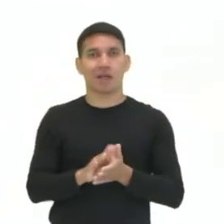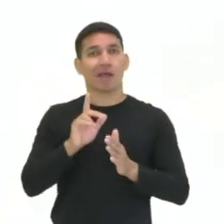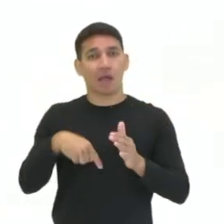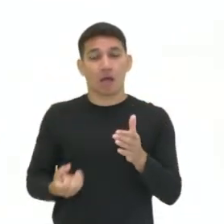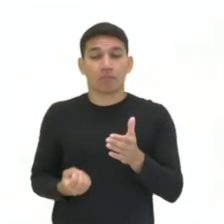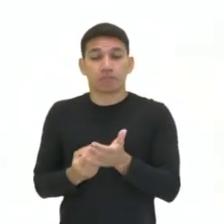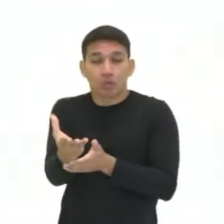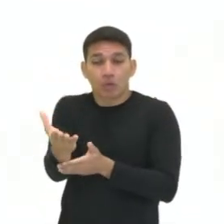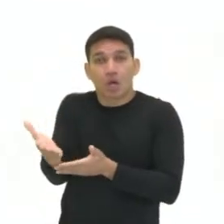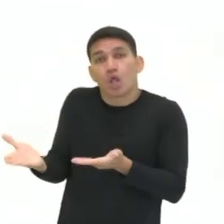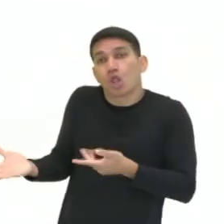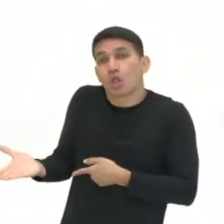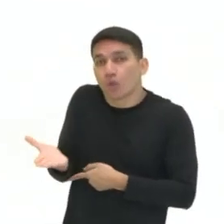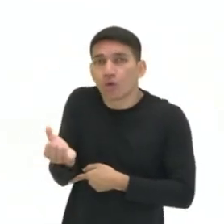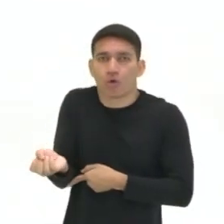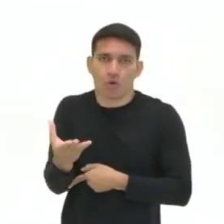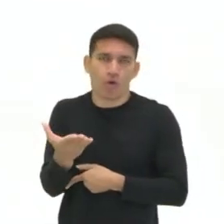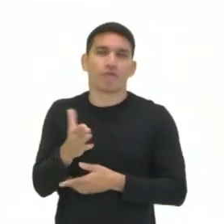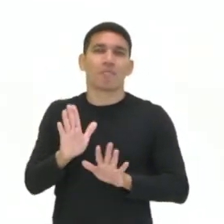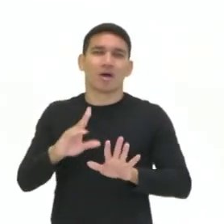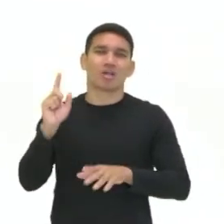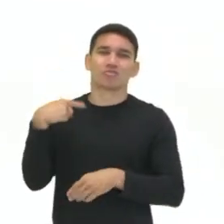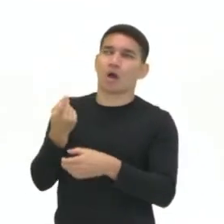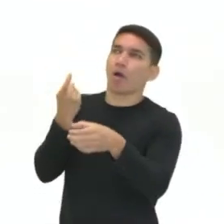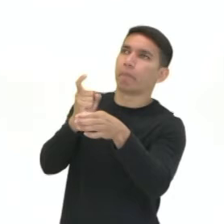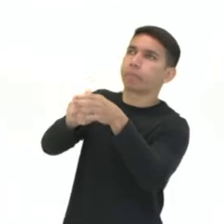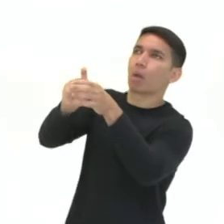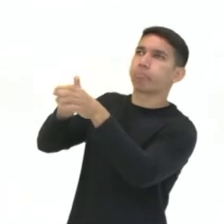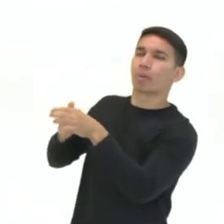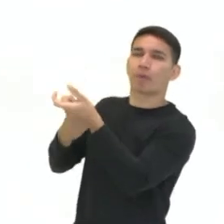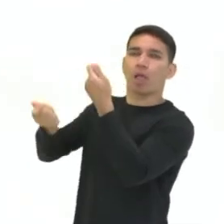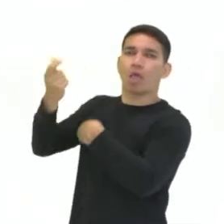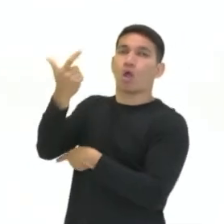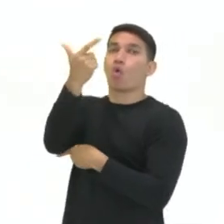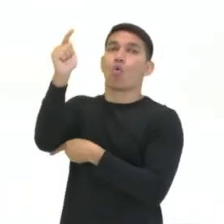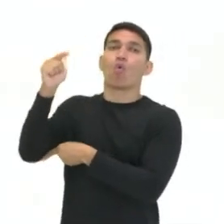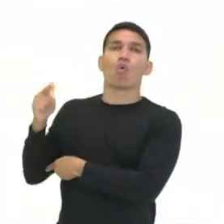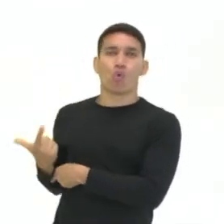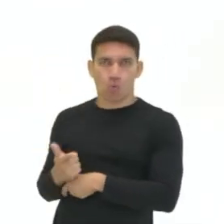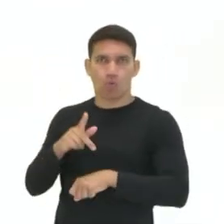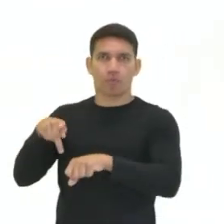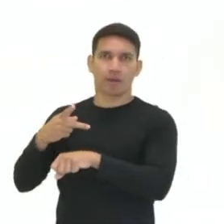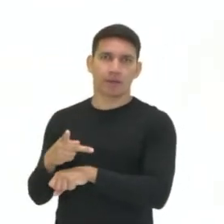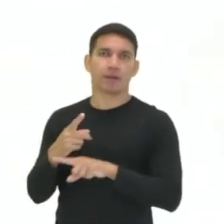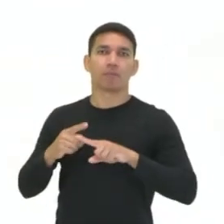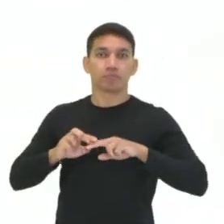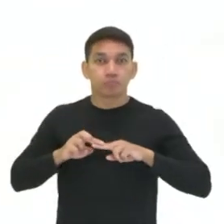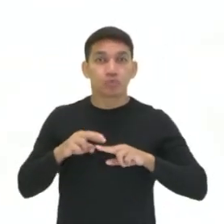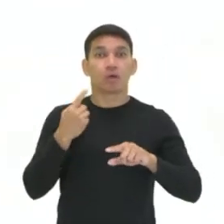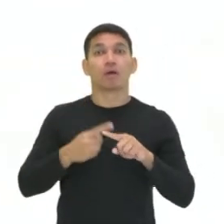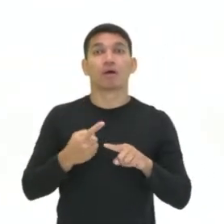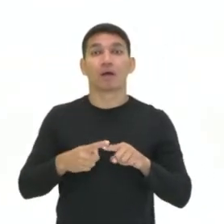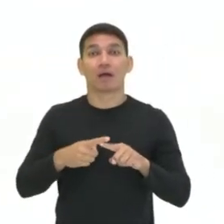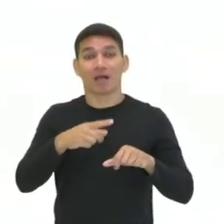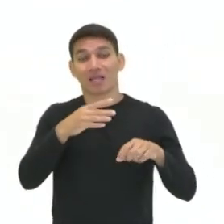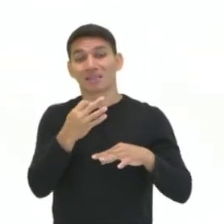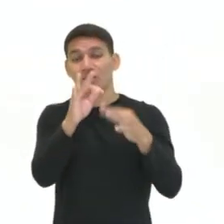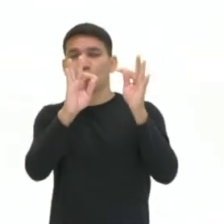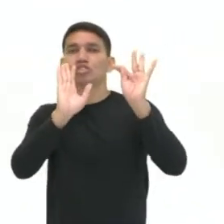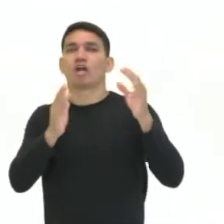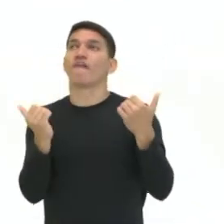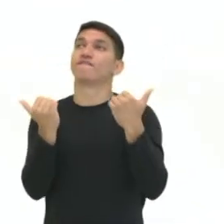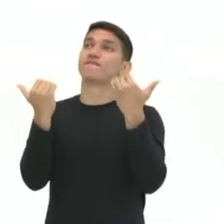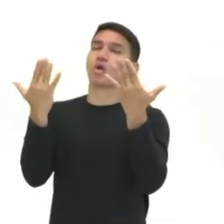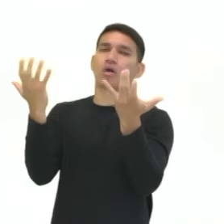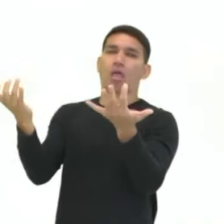emergente. Mas ainda somos dependentes economicamente de outros países, né? A tecnologia vem de fora no geral. Já temos